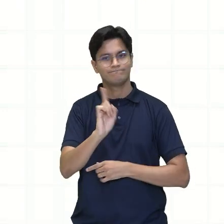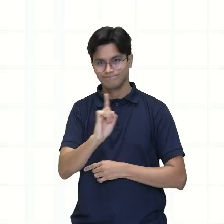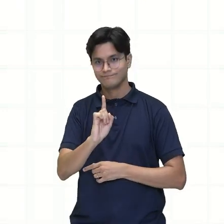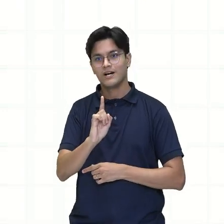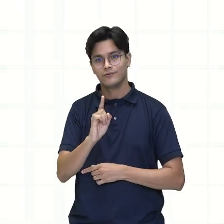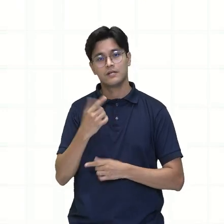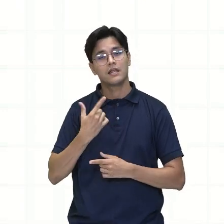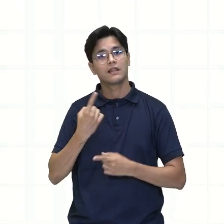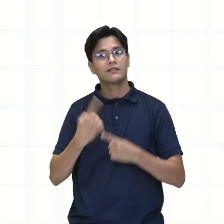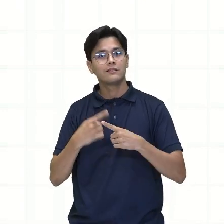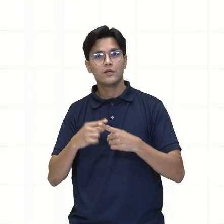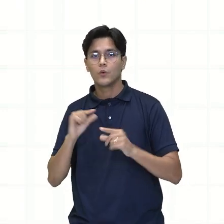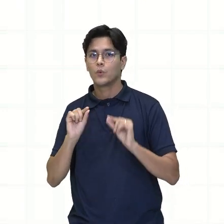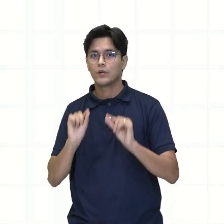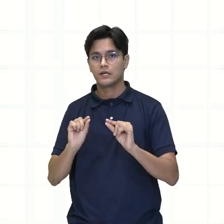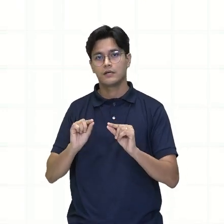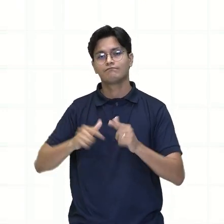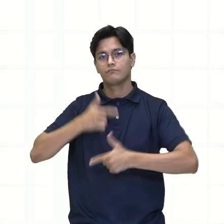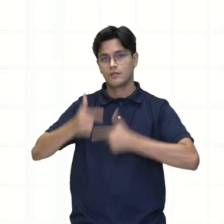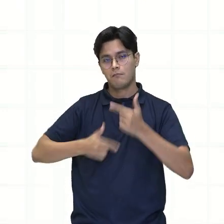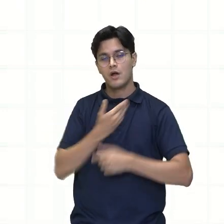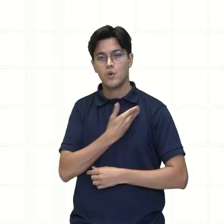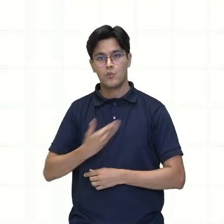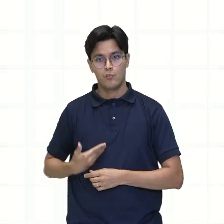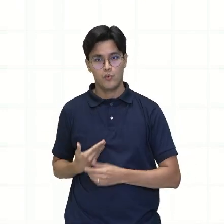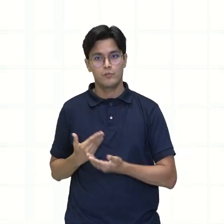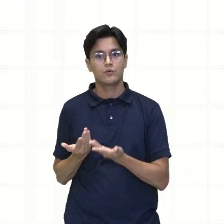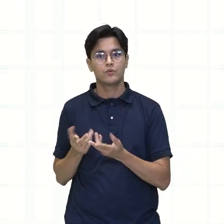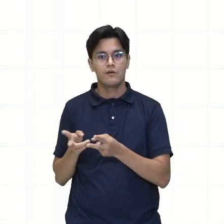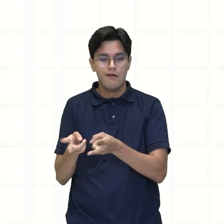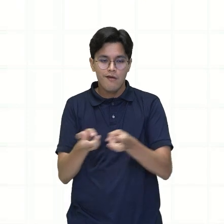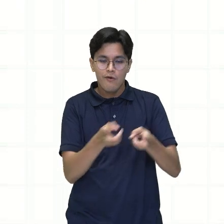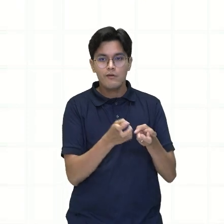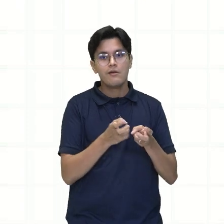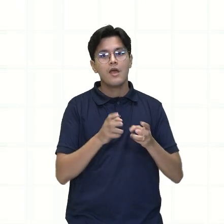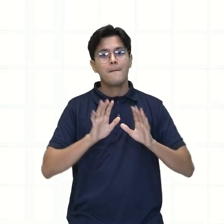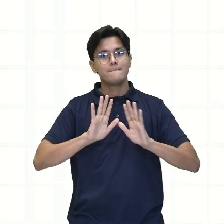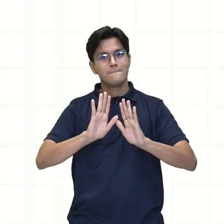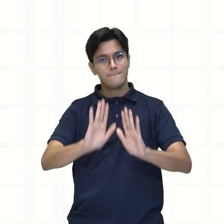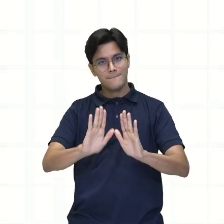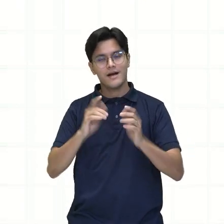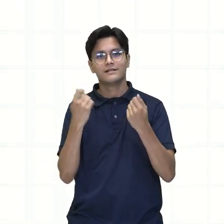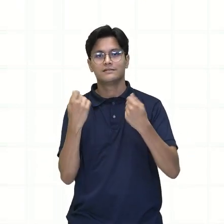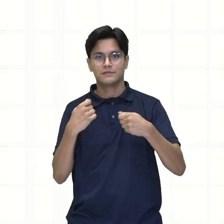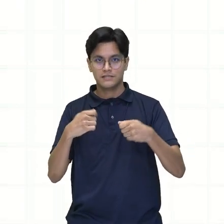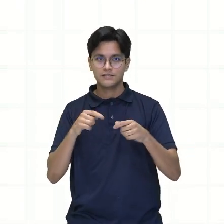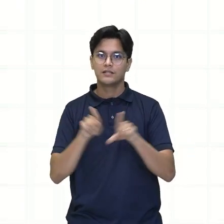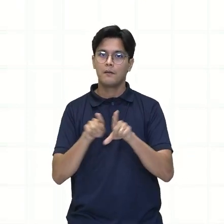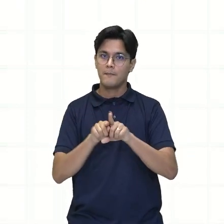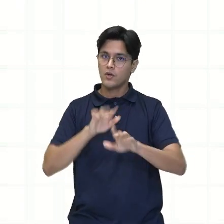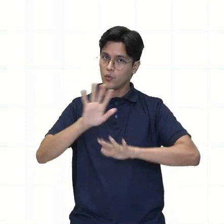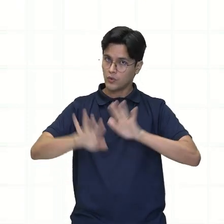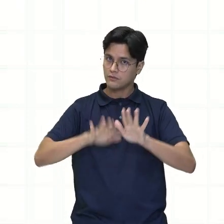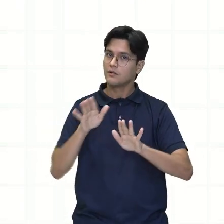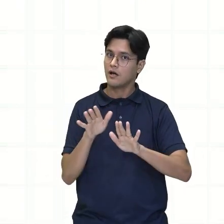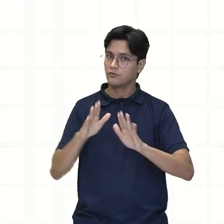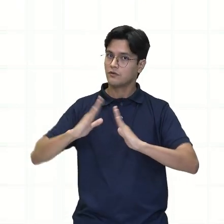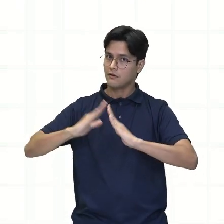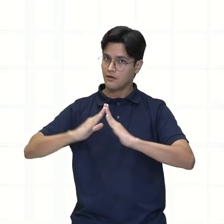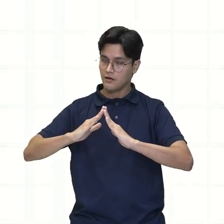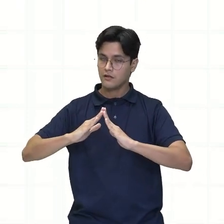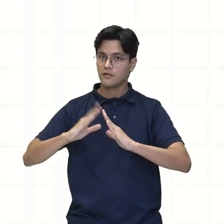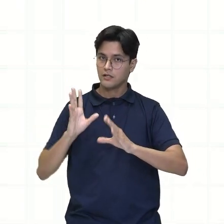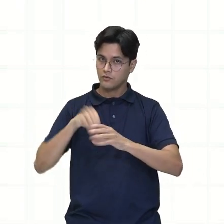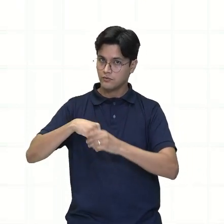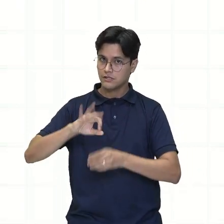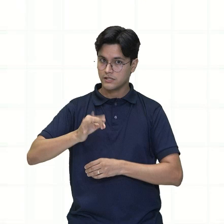o recolhimento. Retire a água acumulada da bandeja externa da geladeira e bebedouros e lave-os com água e